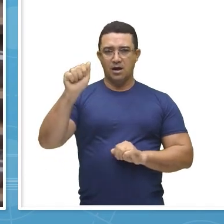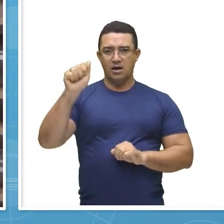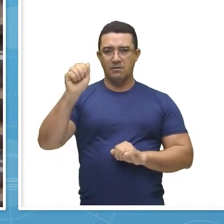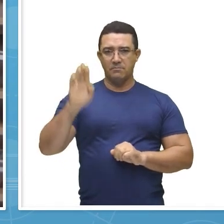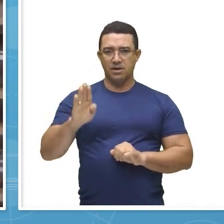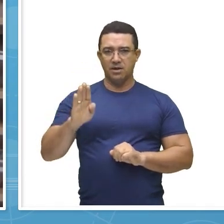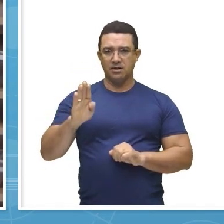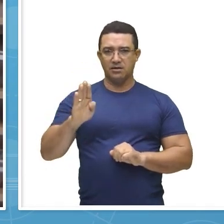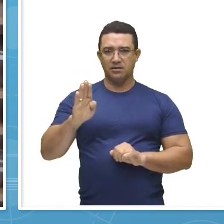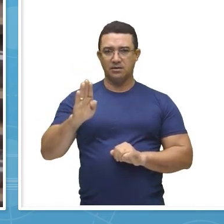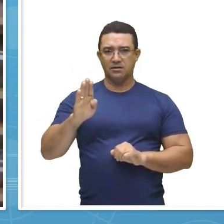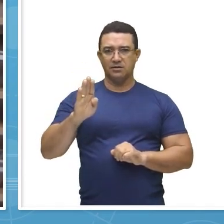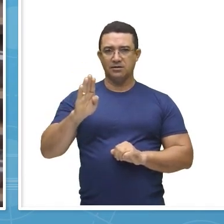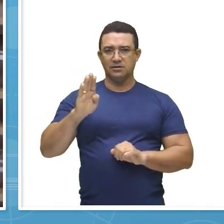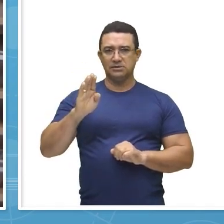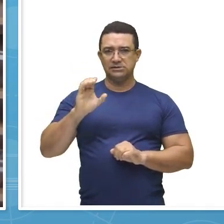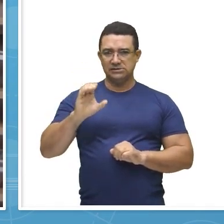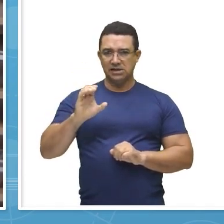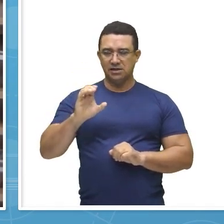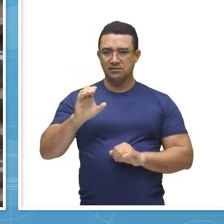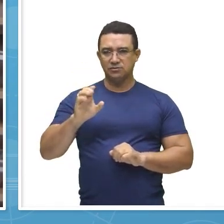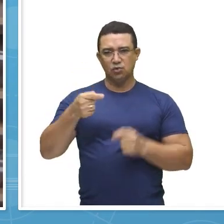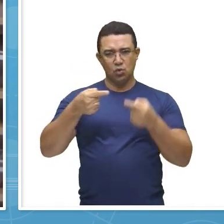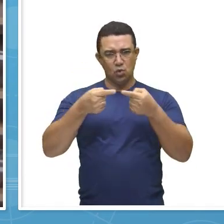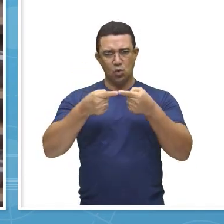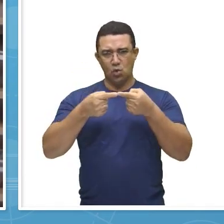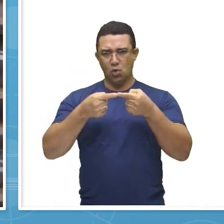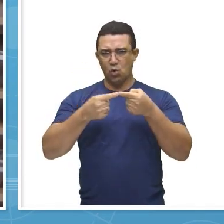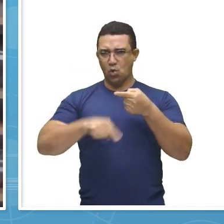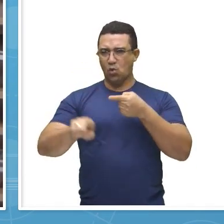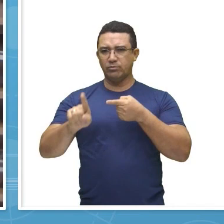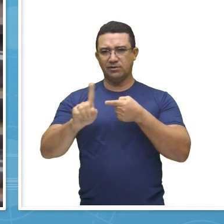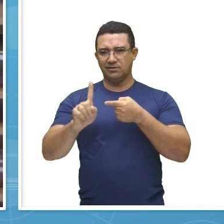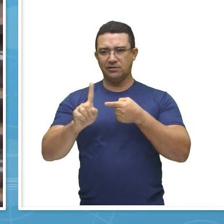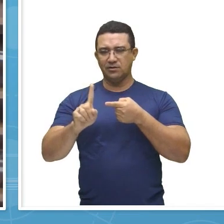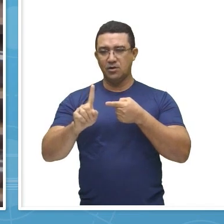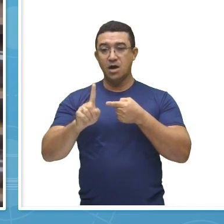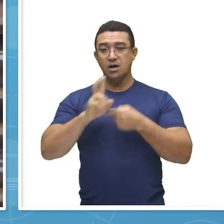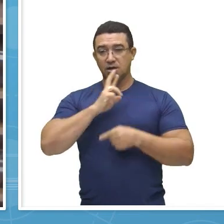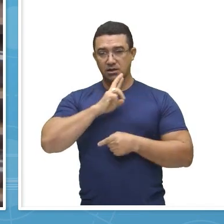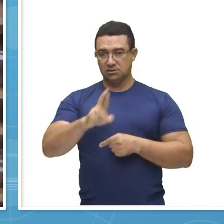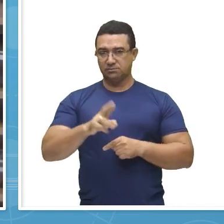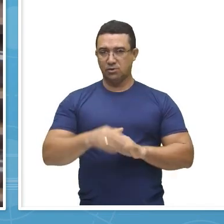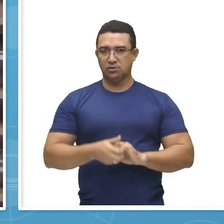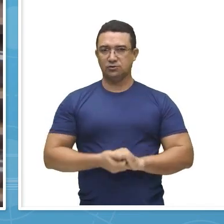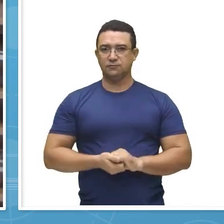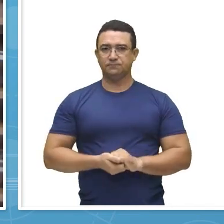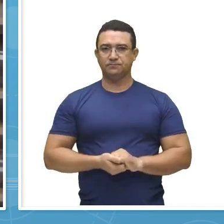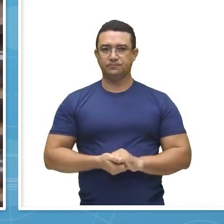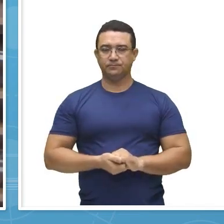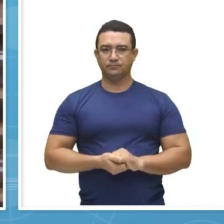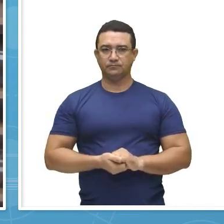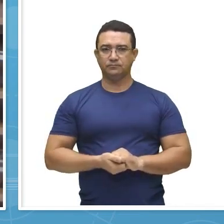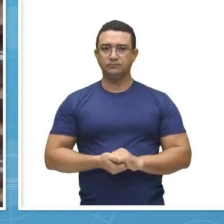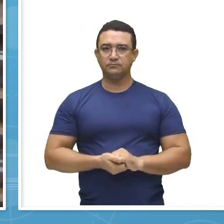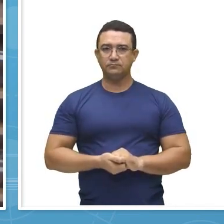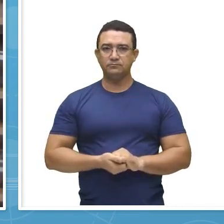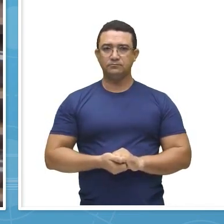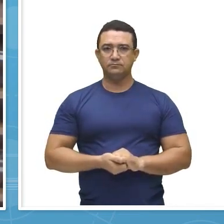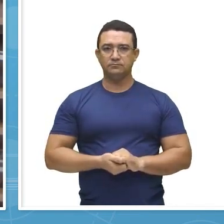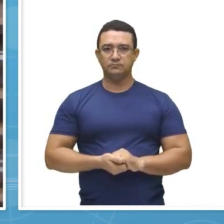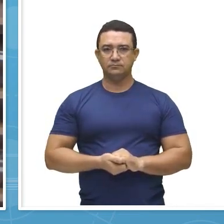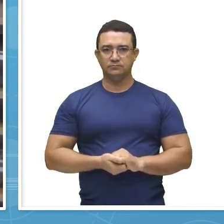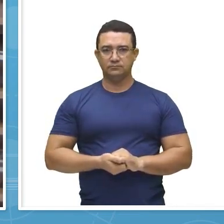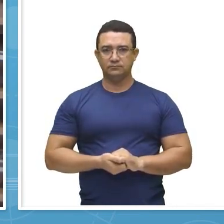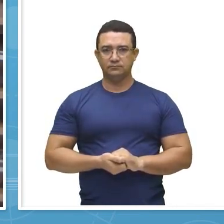anarquismo. Só para quem ficou curioso, o anarquismo seria uma forma de governo onde não há leis que possam organizar esse governo,